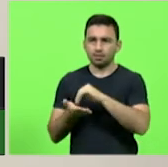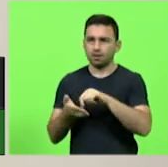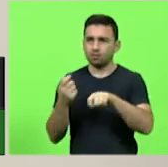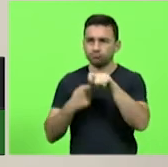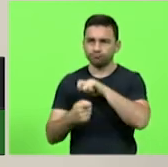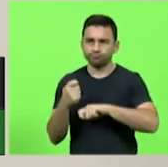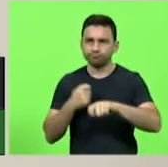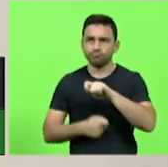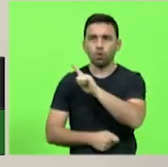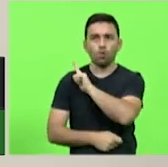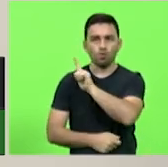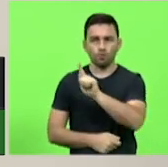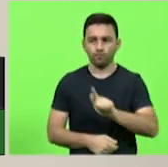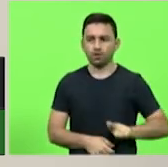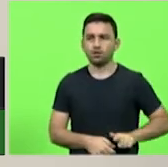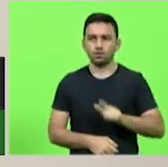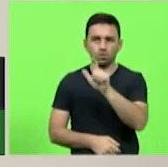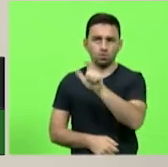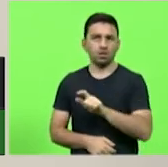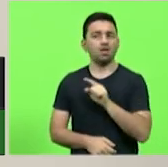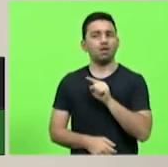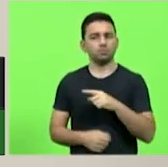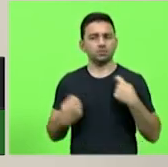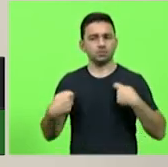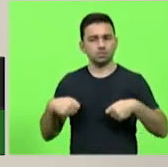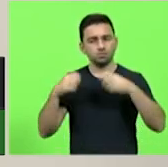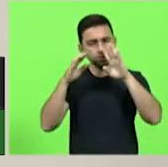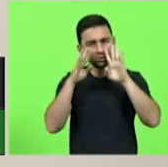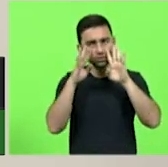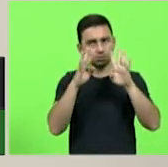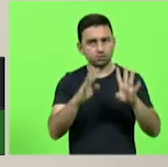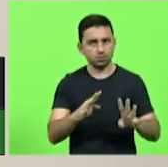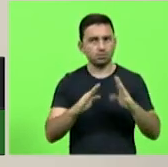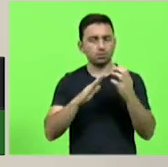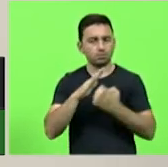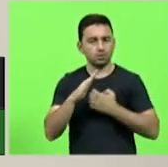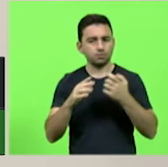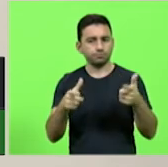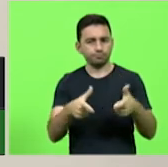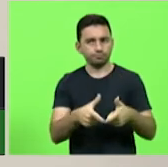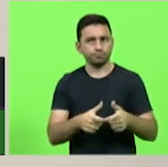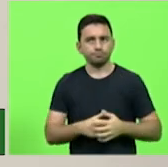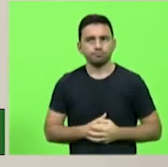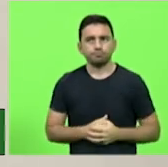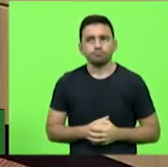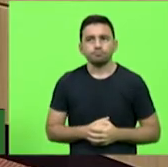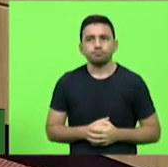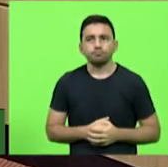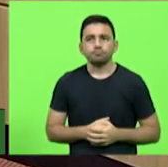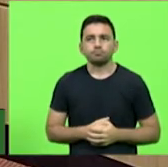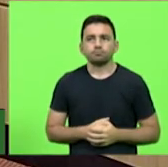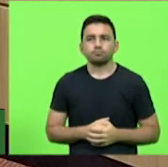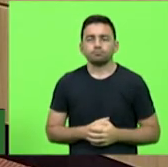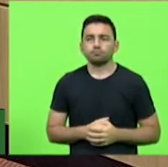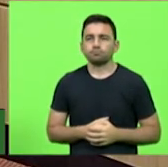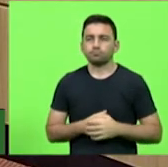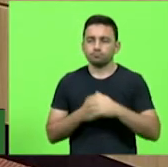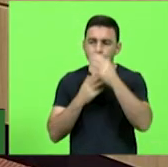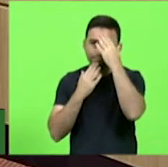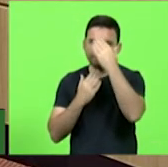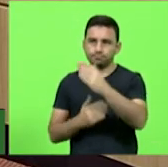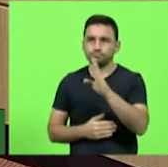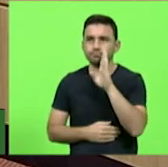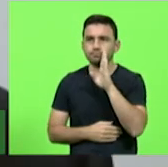governador, que olhe para a pequena empresa de Santa Catarina. Seria isso, deputado Márcio. Obrigado, deputado Nilson